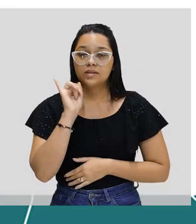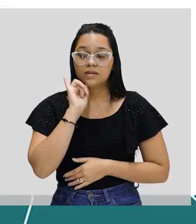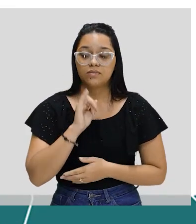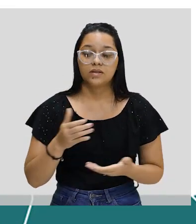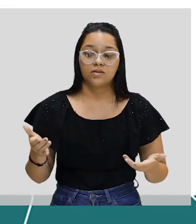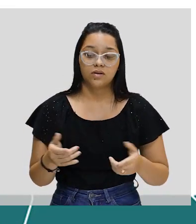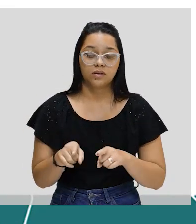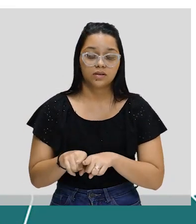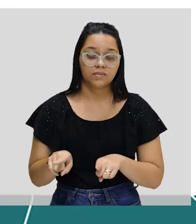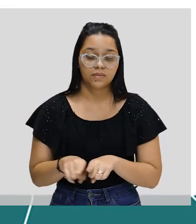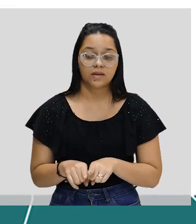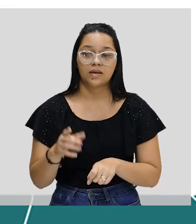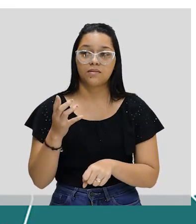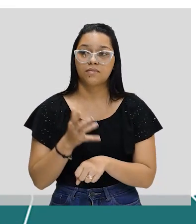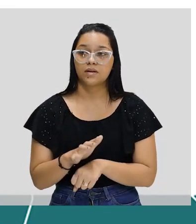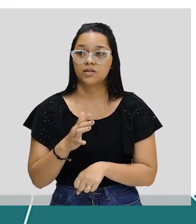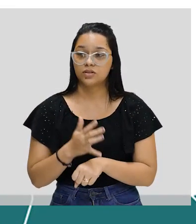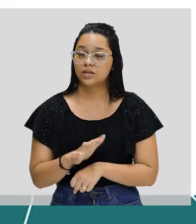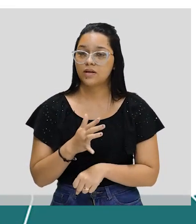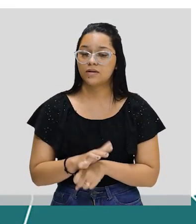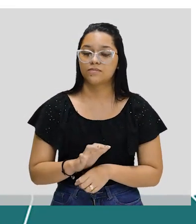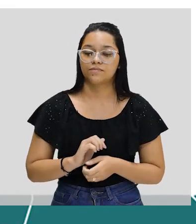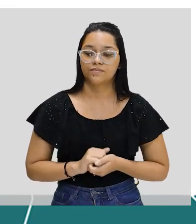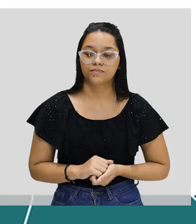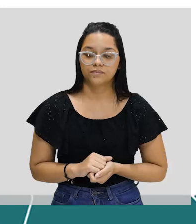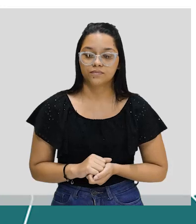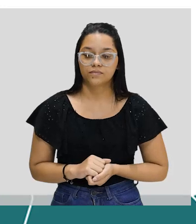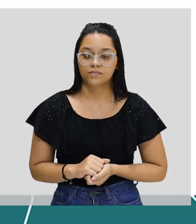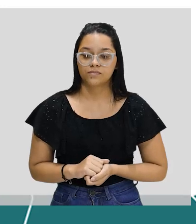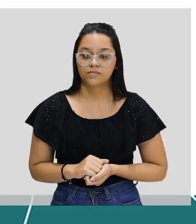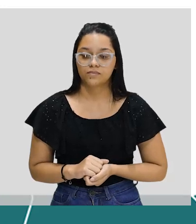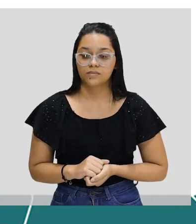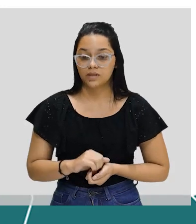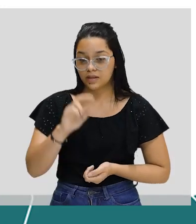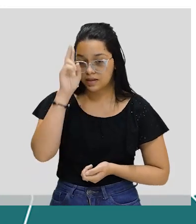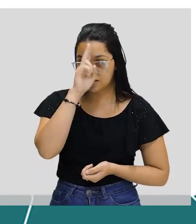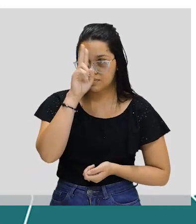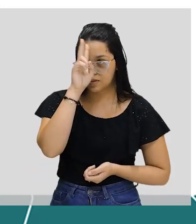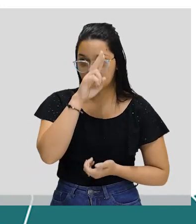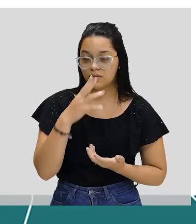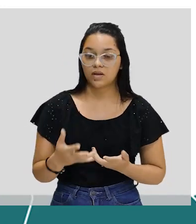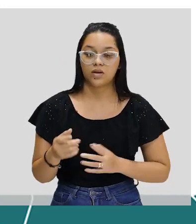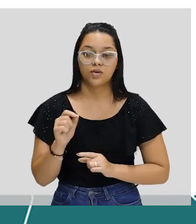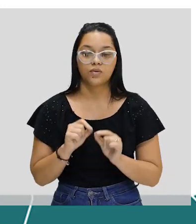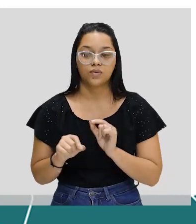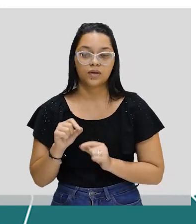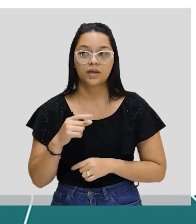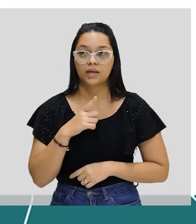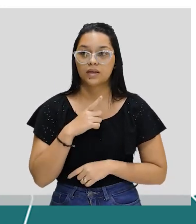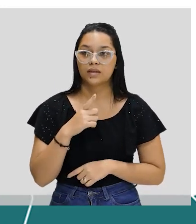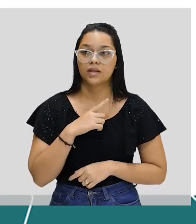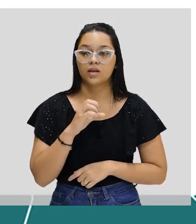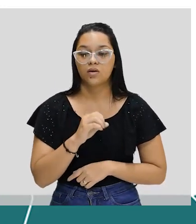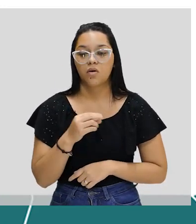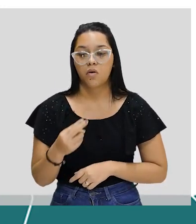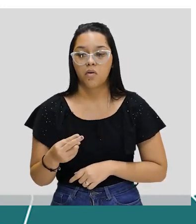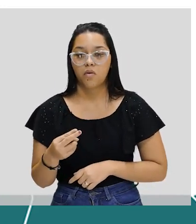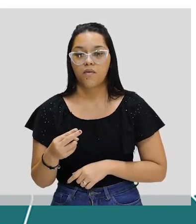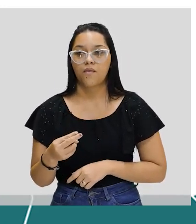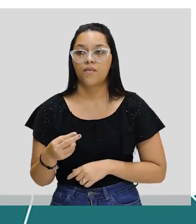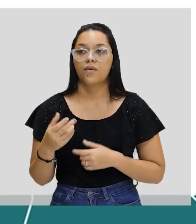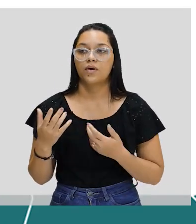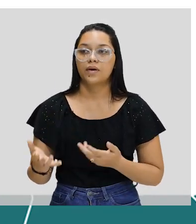vamos exercitar, né, essas etapas, beleza? Lembrando que as etapas são essas aqui, ou